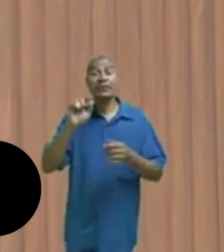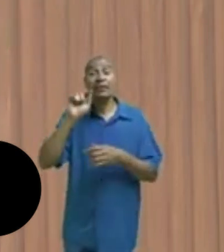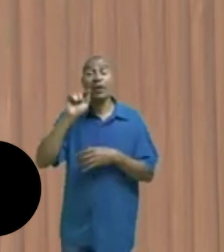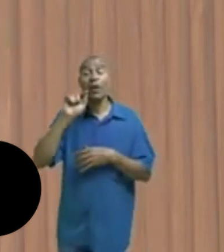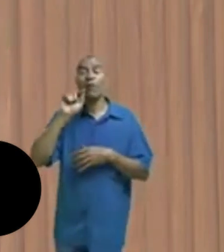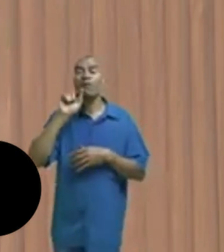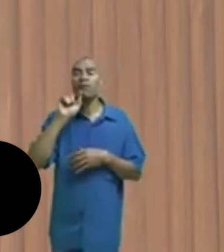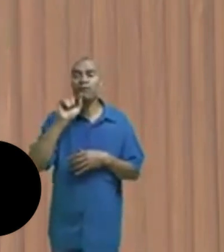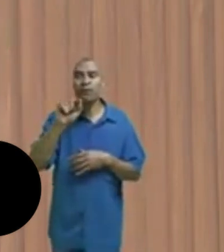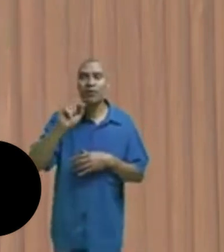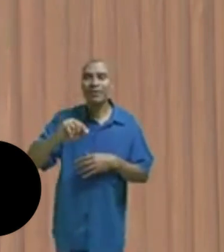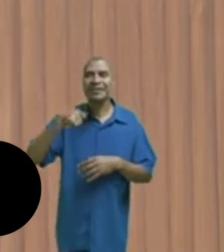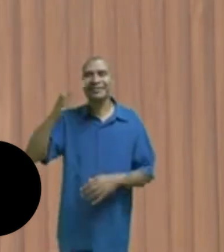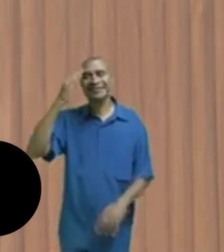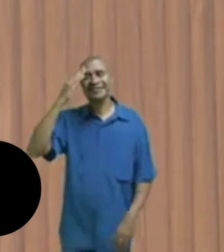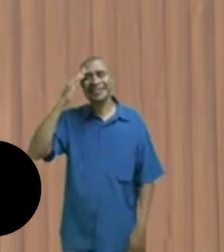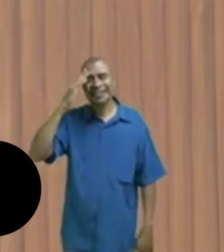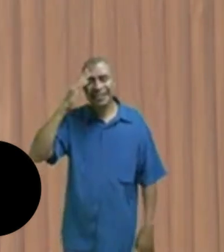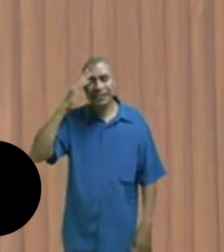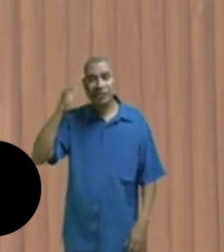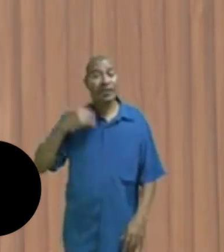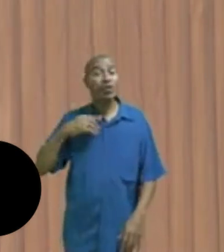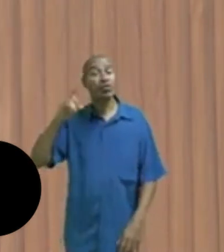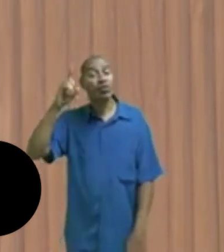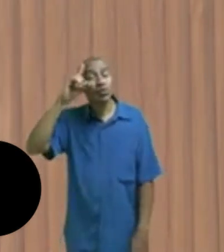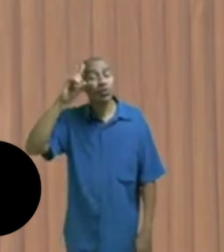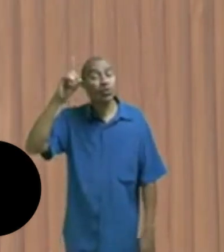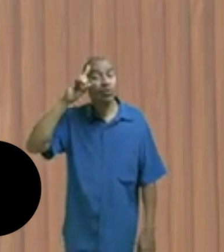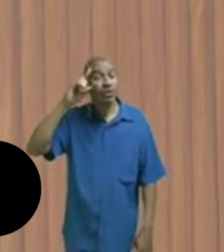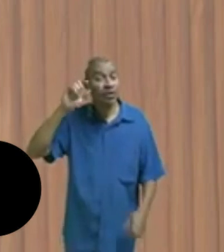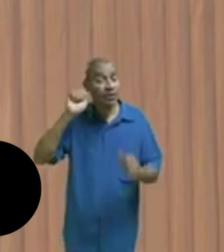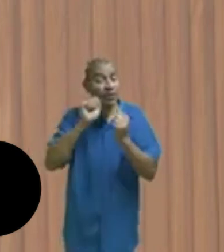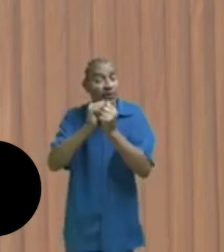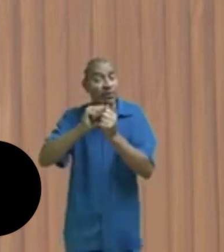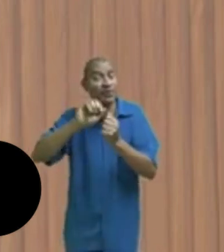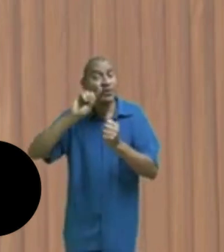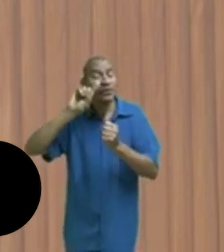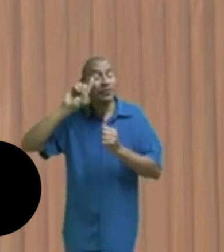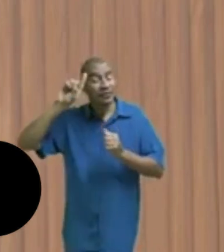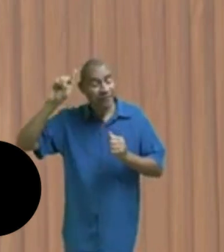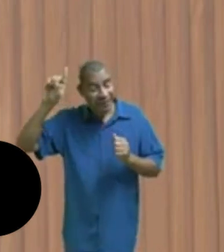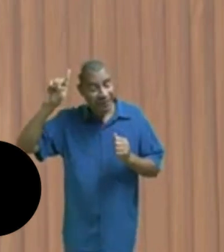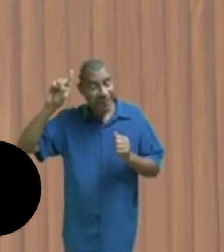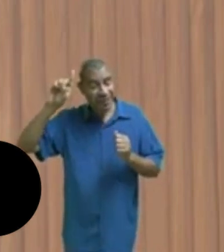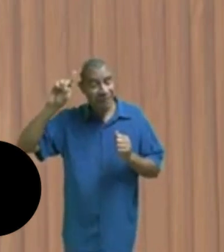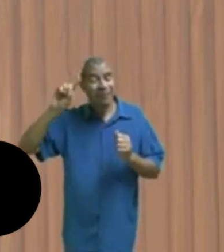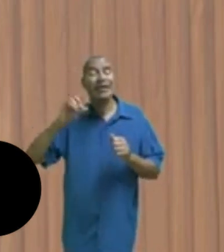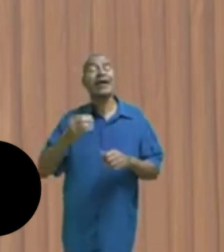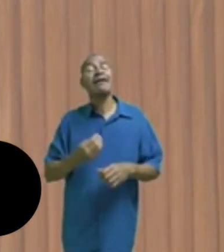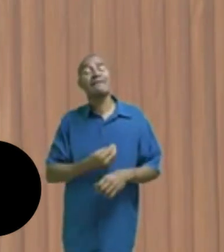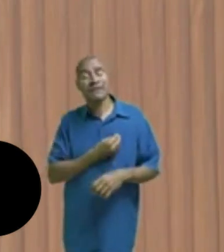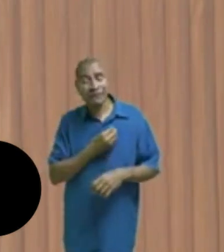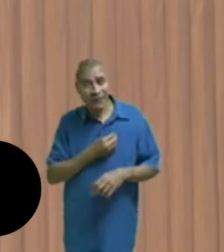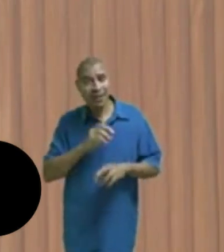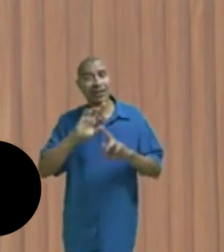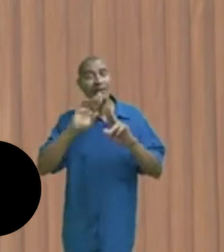dia que o Senhor nos deu, hoje é o dia para nos alegrarmos nele, porque seja como